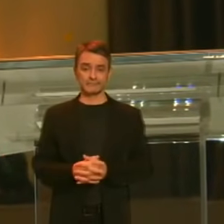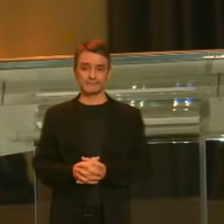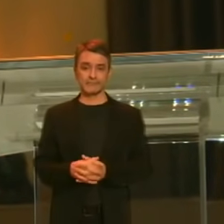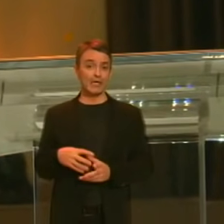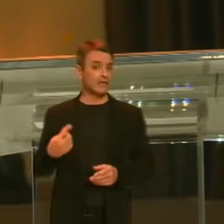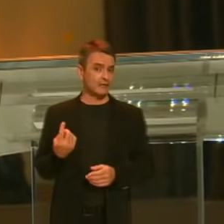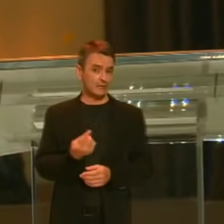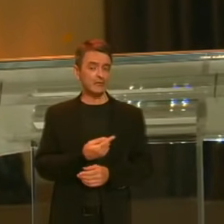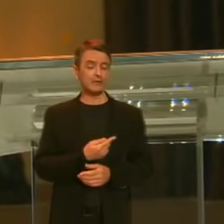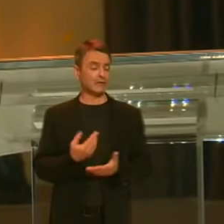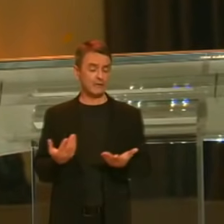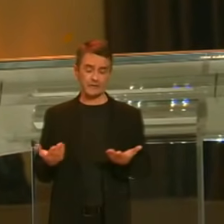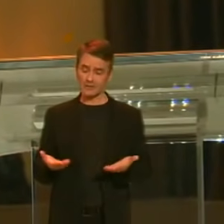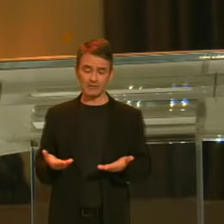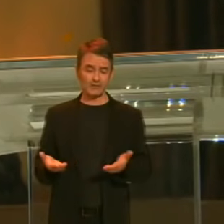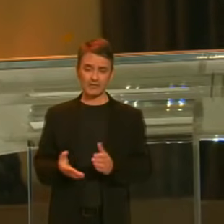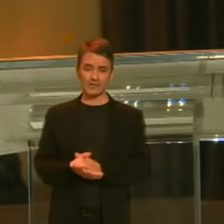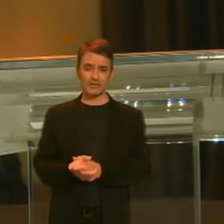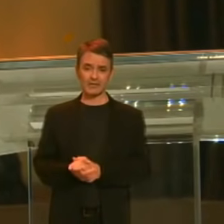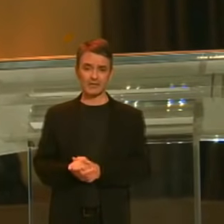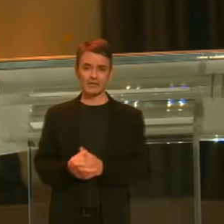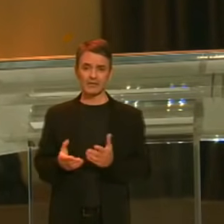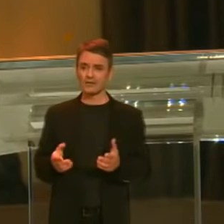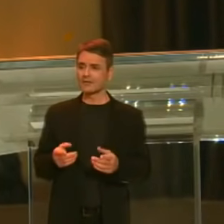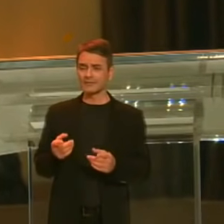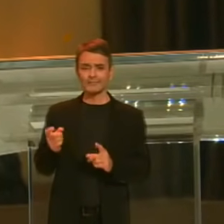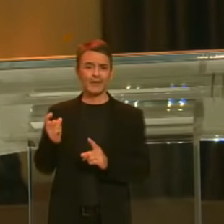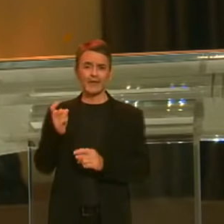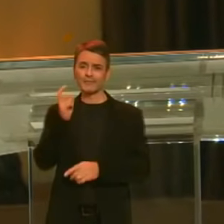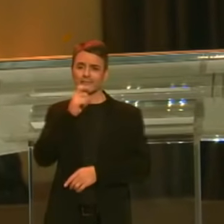Nós estamos vivendo um tempo de operação da mentira.